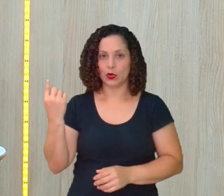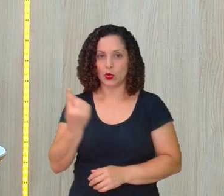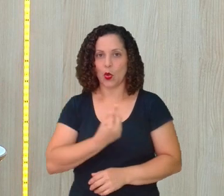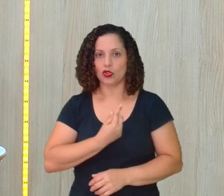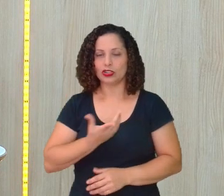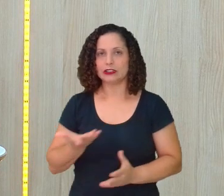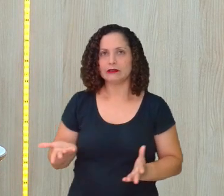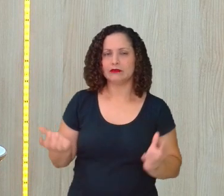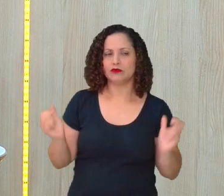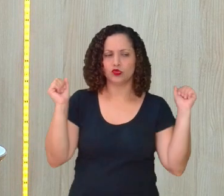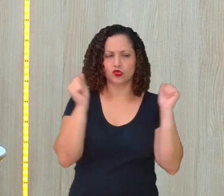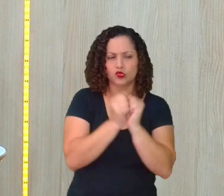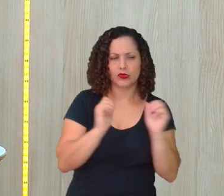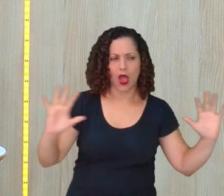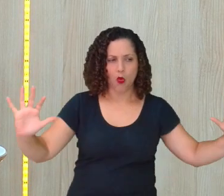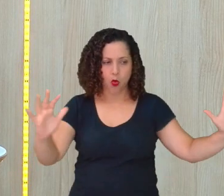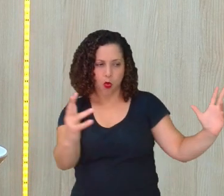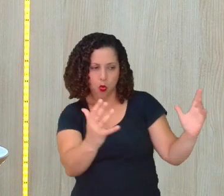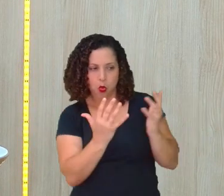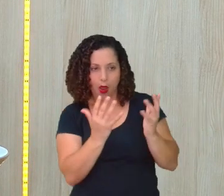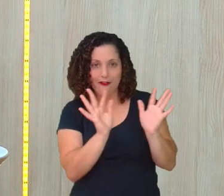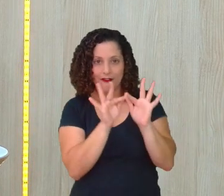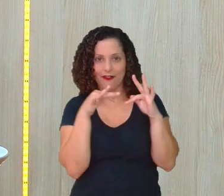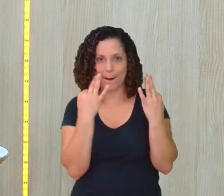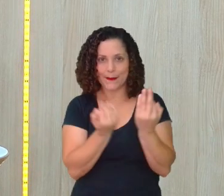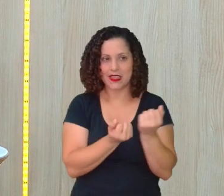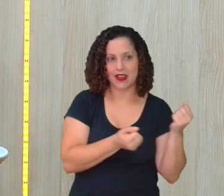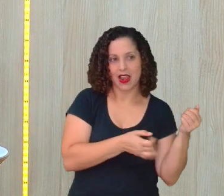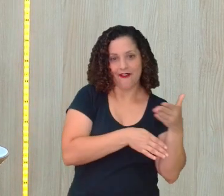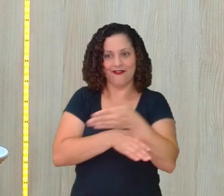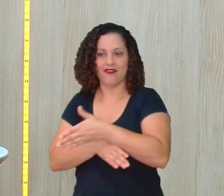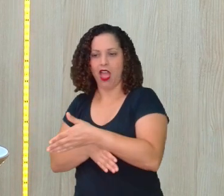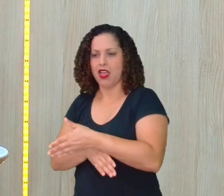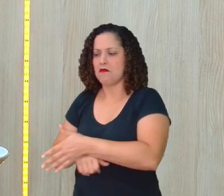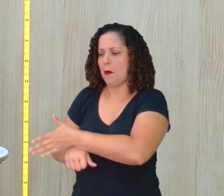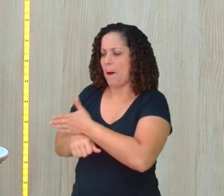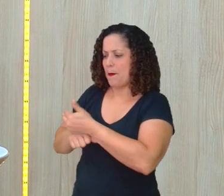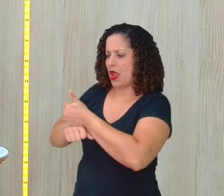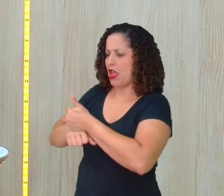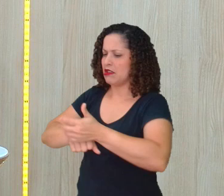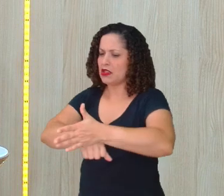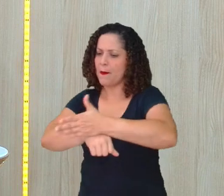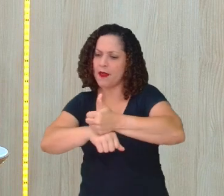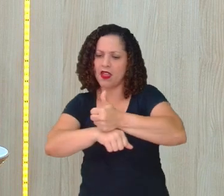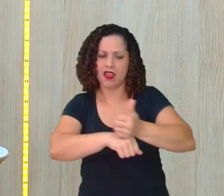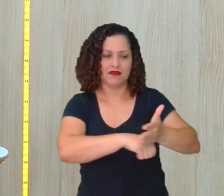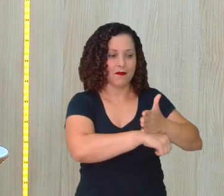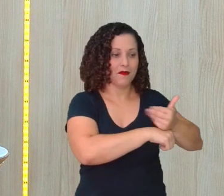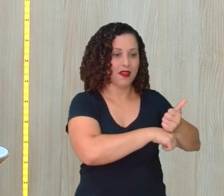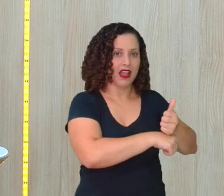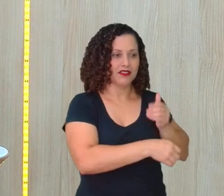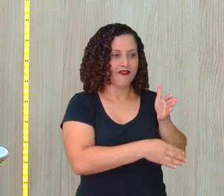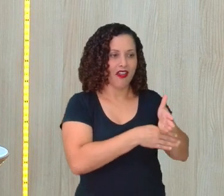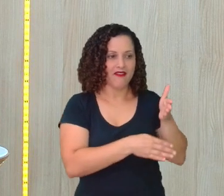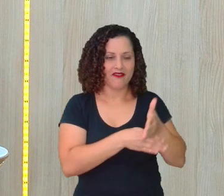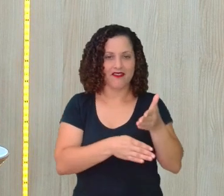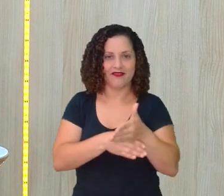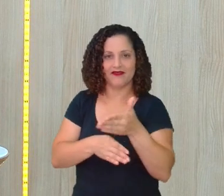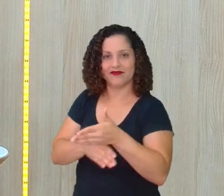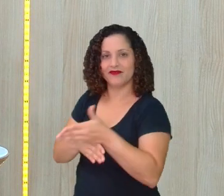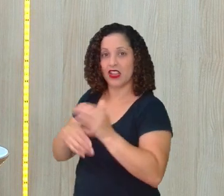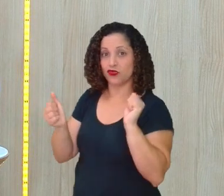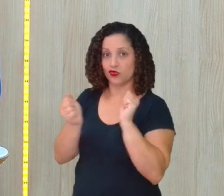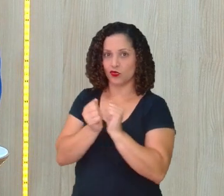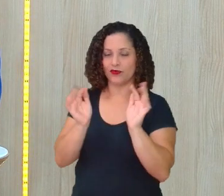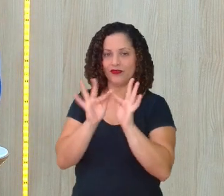opção, então junta a família realmente e elenca uma dessas praças e vai conhecer, né, professora? Um passeio em família que tanto